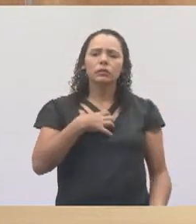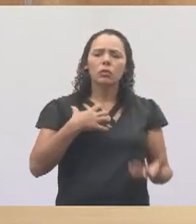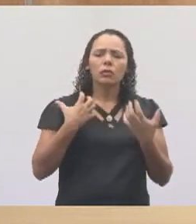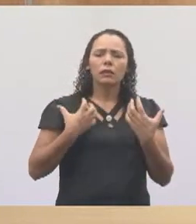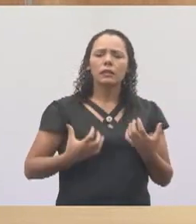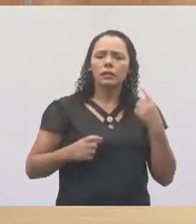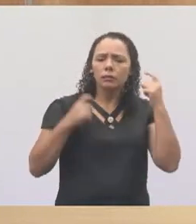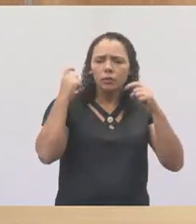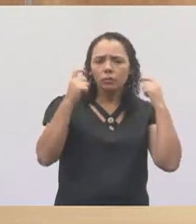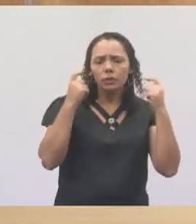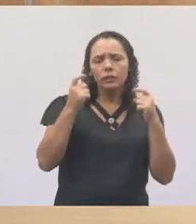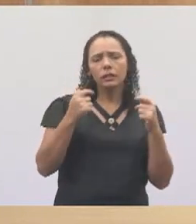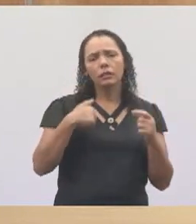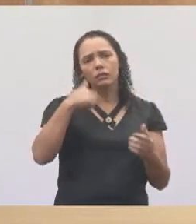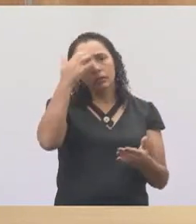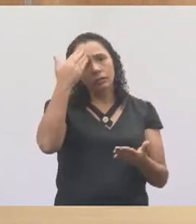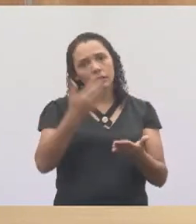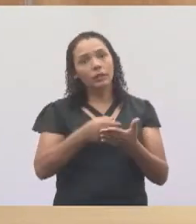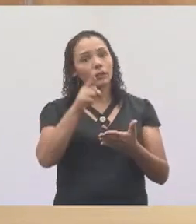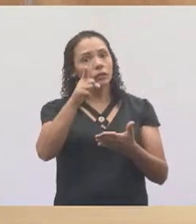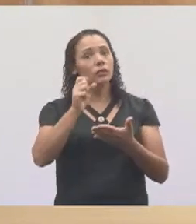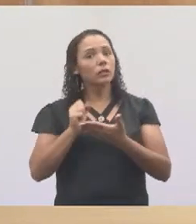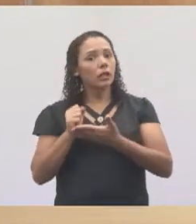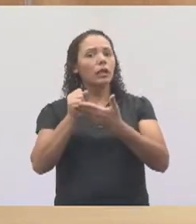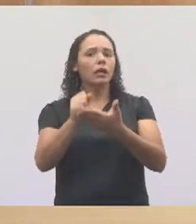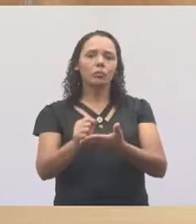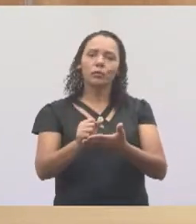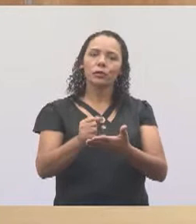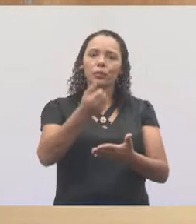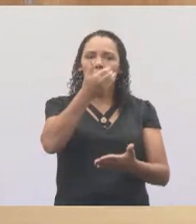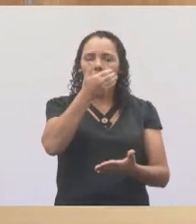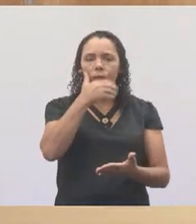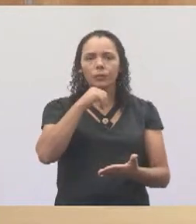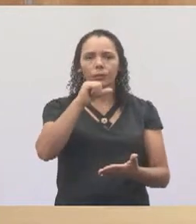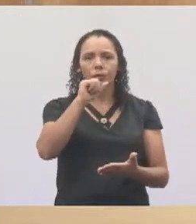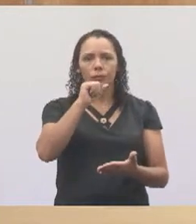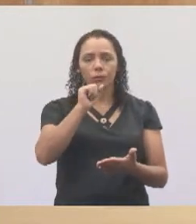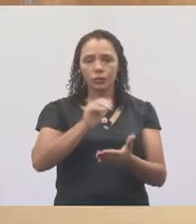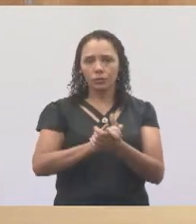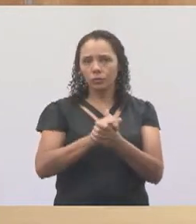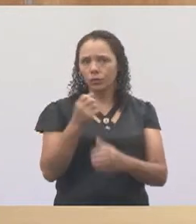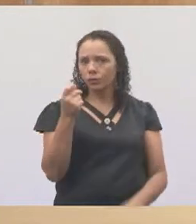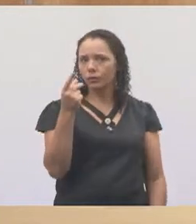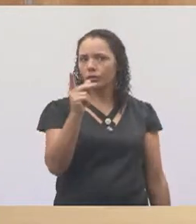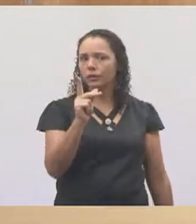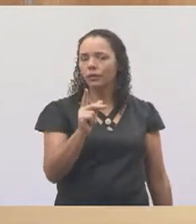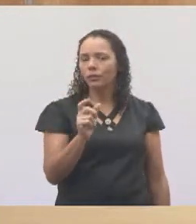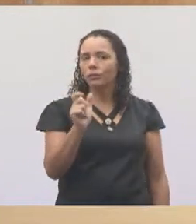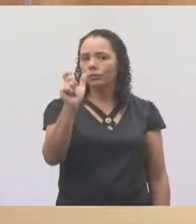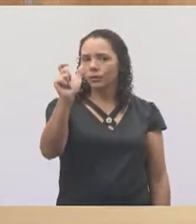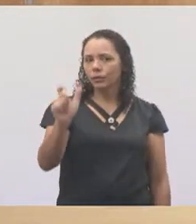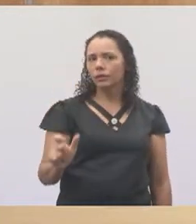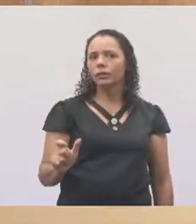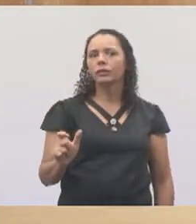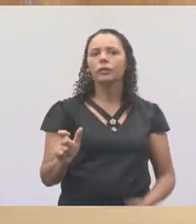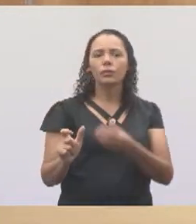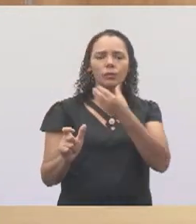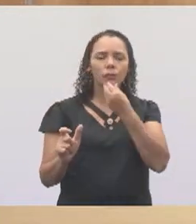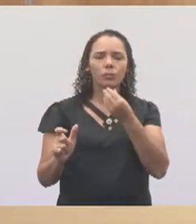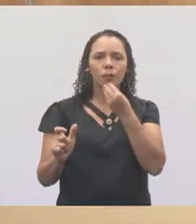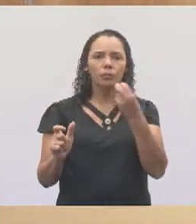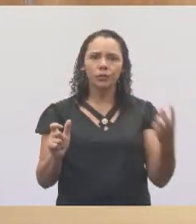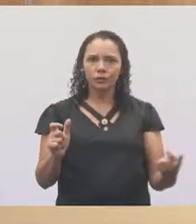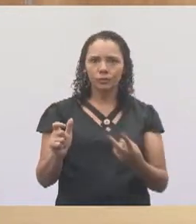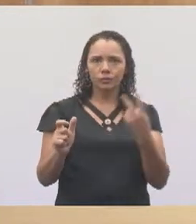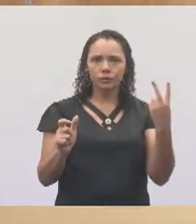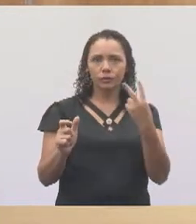foi uma grande companheira e ajudou o Dr. Tales a ser esse grande homem que foi, esse grande ser vocacionado que foi.